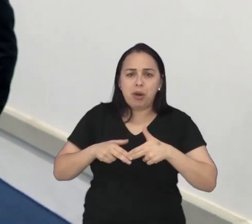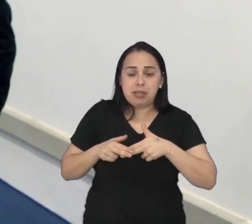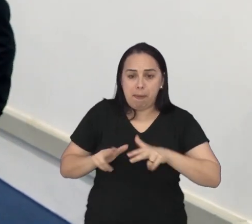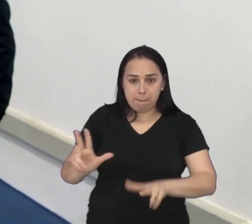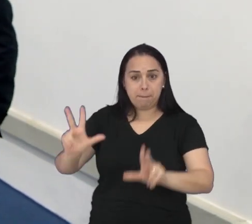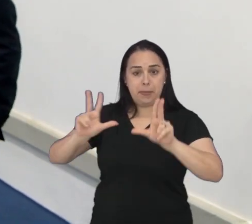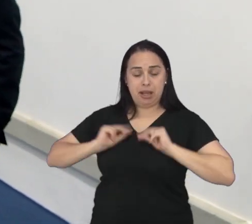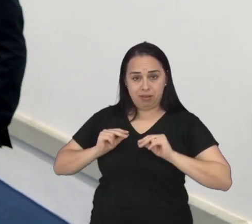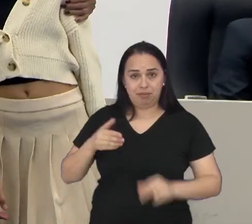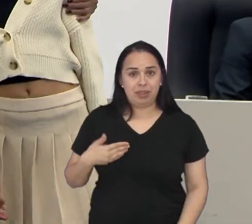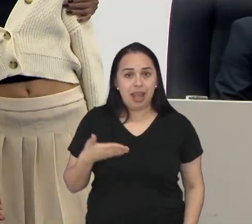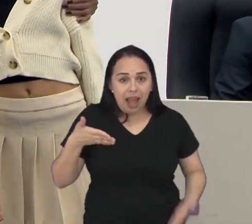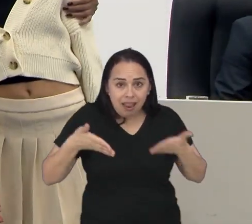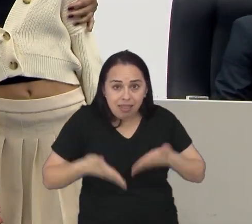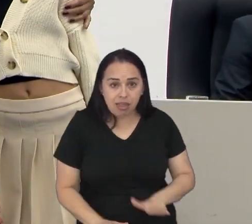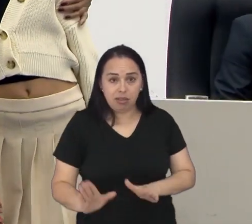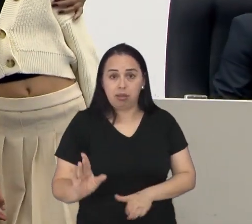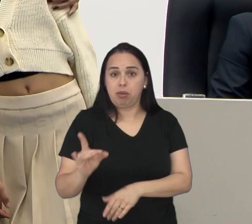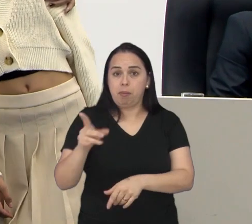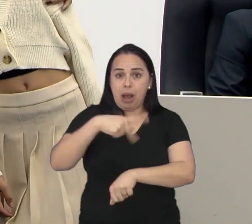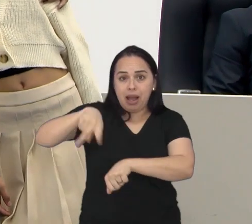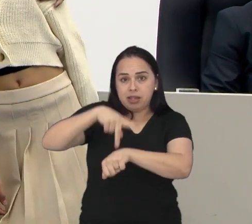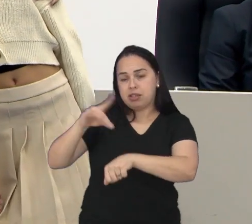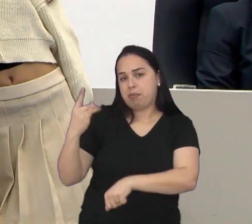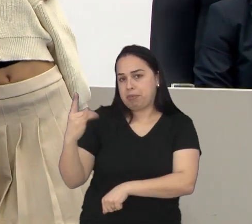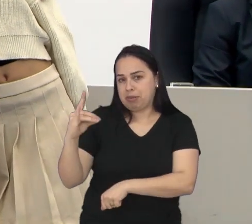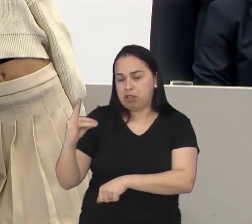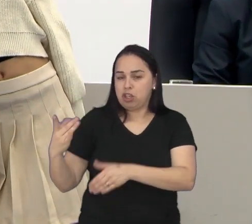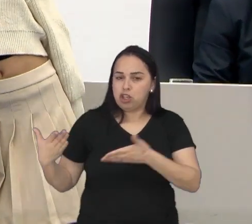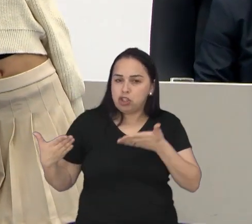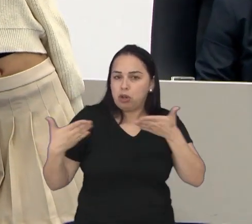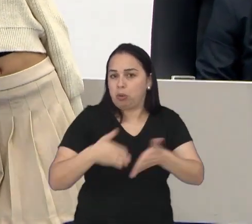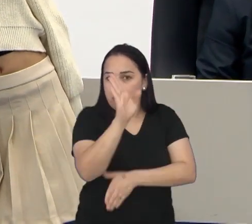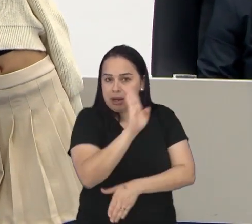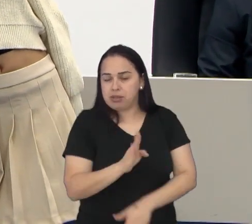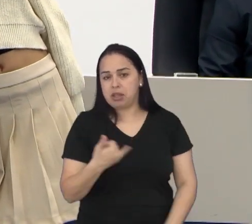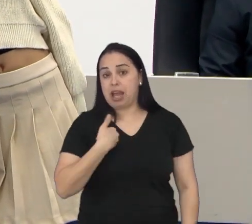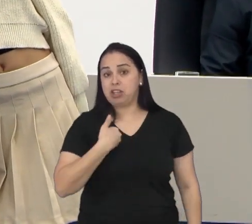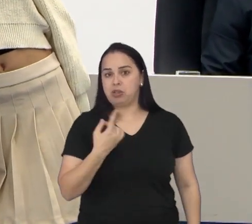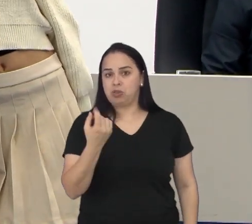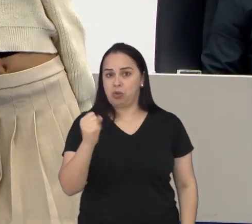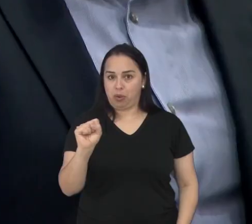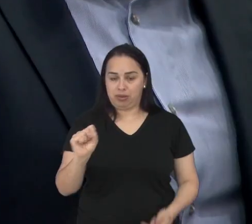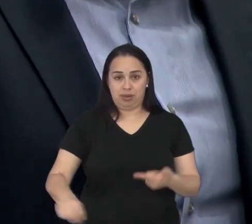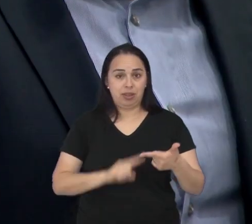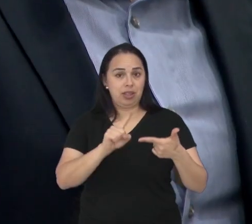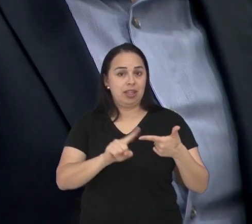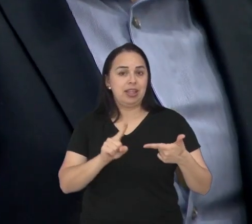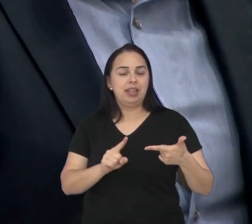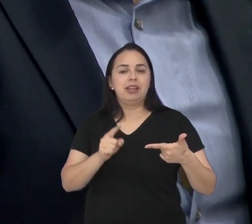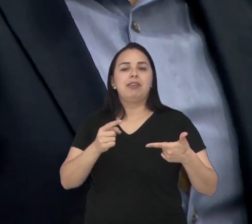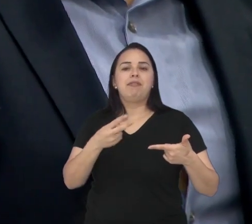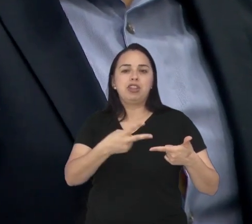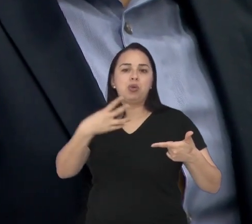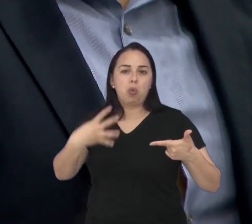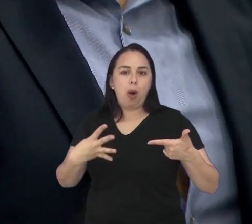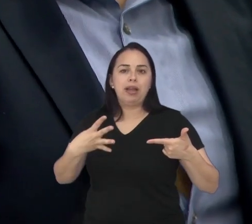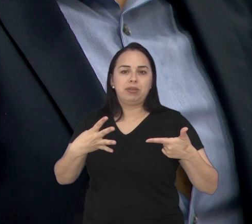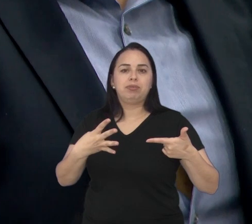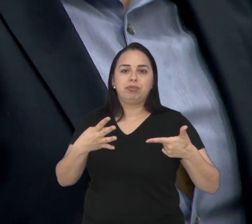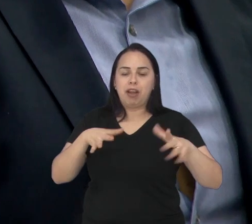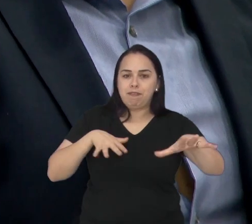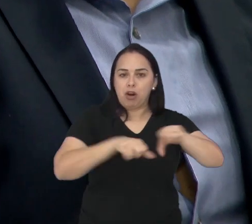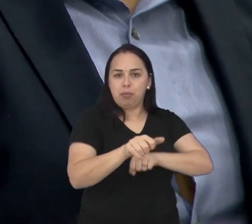merecedora desse título. Nascida na Bolívia, ela chegou ao Brasil aos 8 anos de idade. Aos 24, se formou